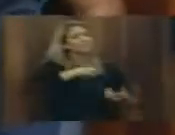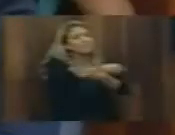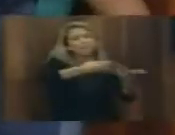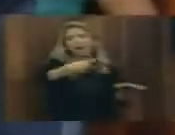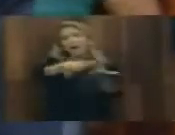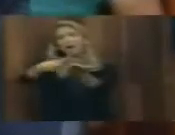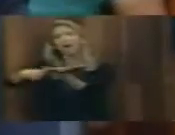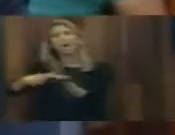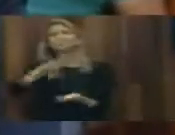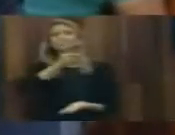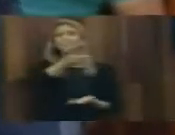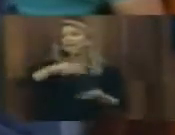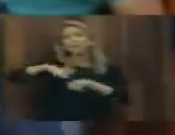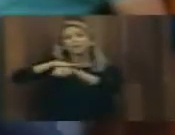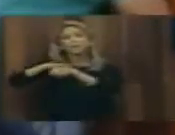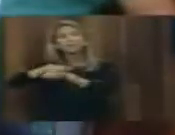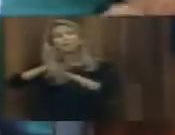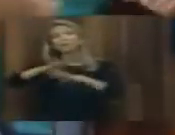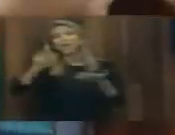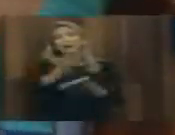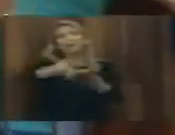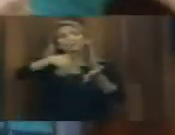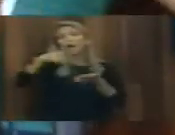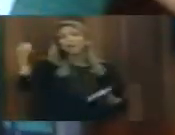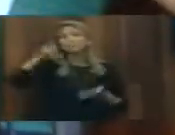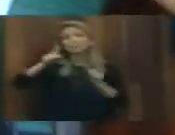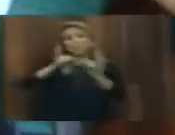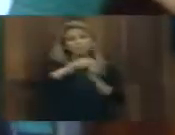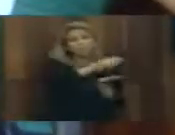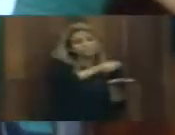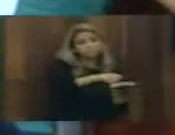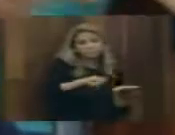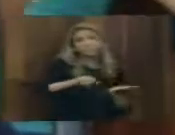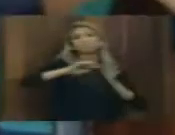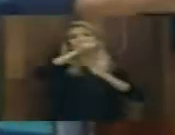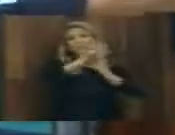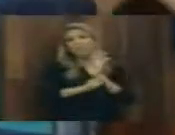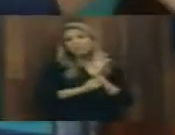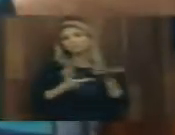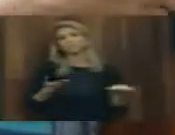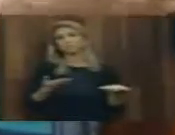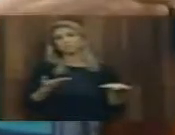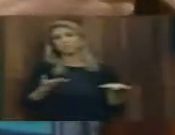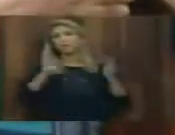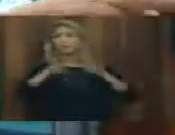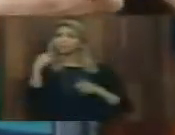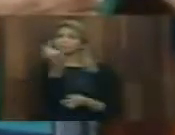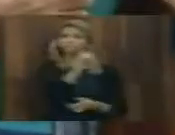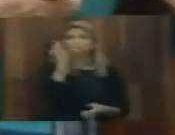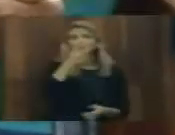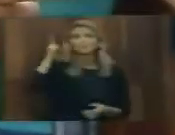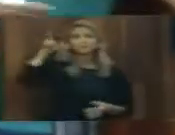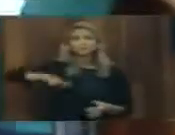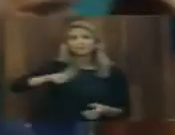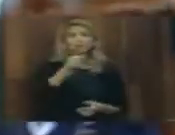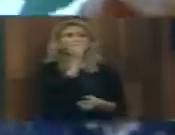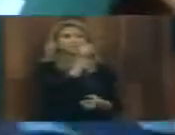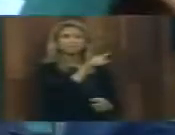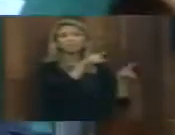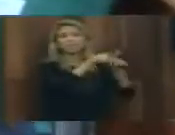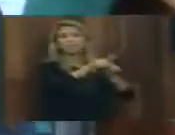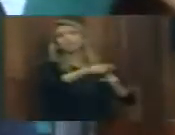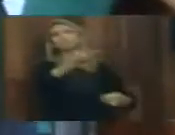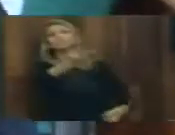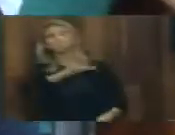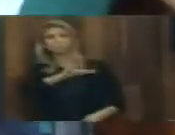chegar a um denominador comum. Então, quando nós chegamos ao denominador comum, você e o Edilan já estavam lá de frente na reunião, eu cheguei,